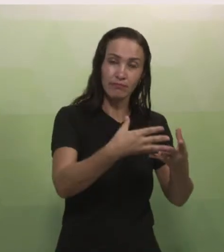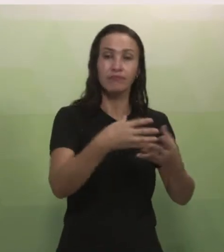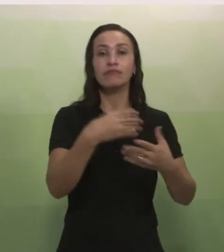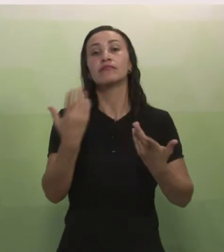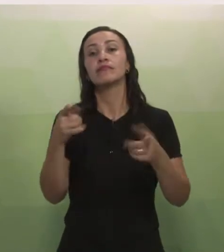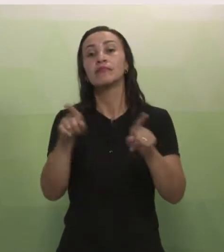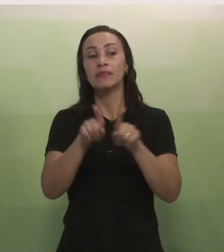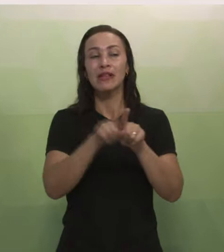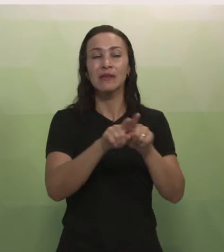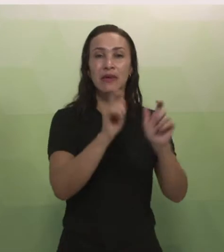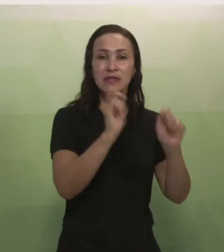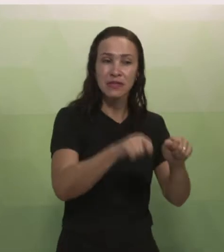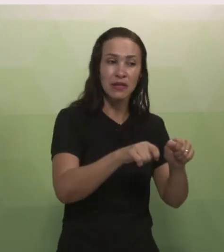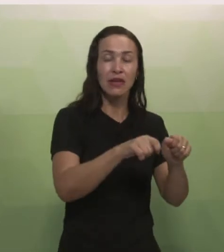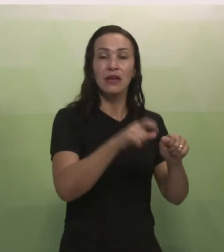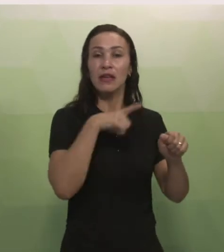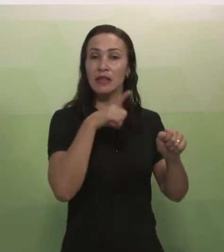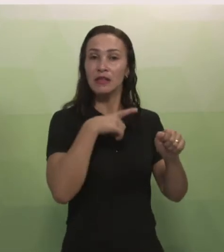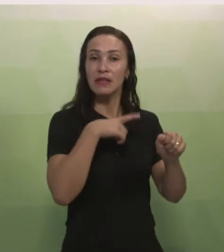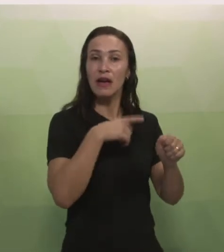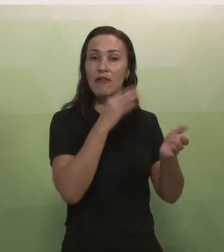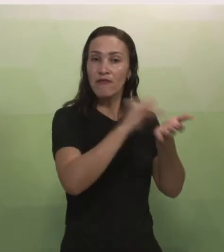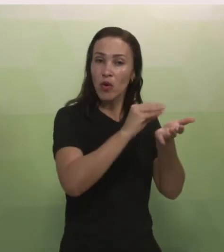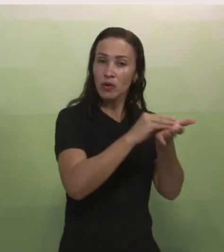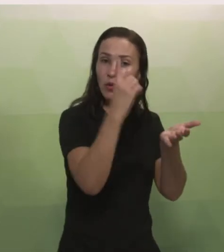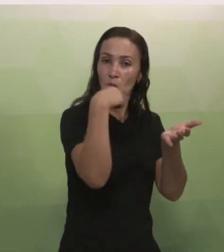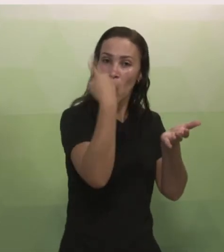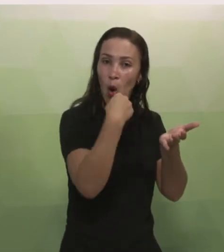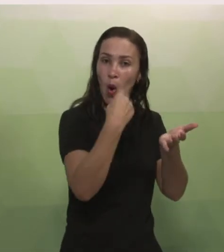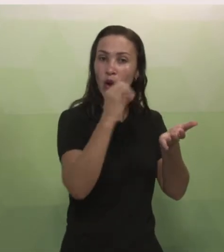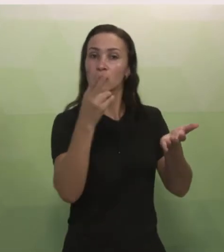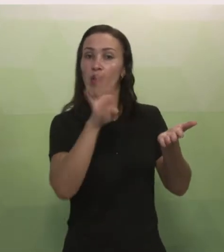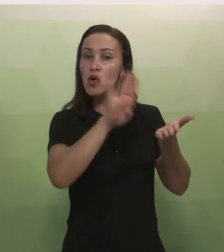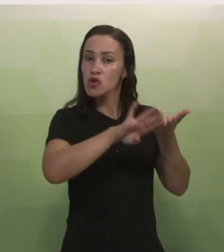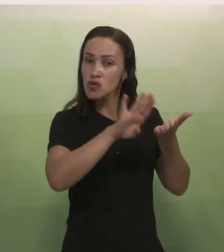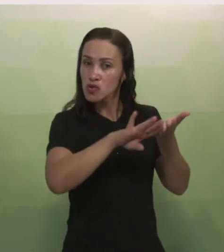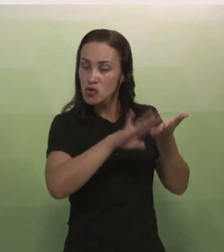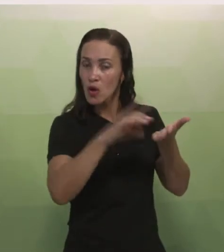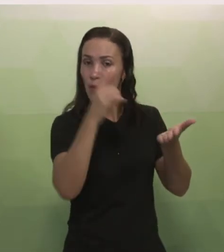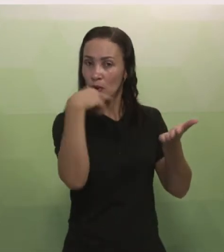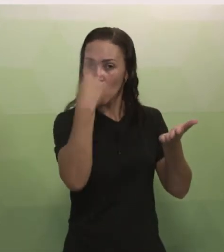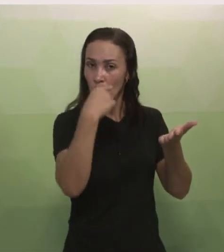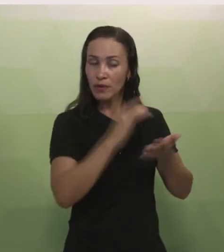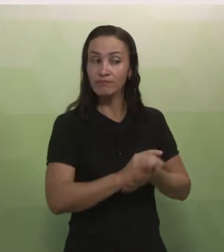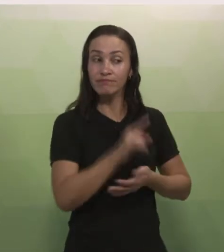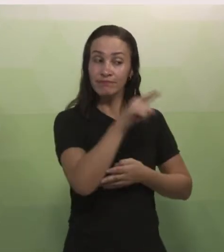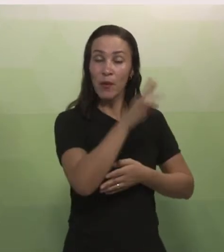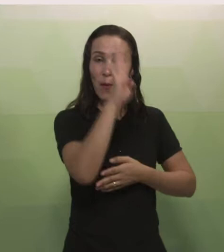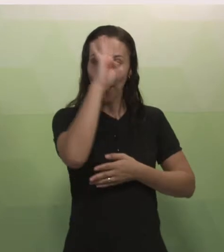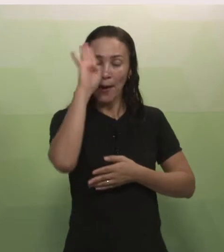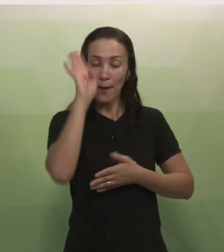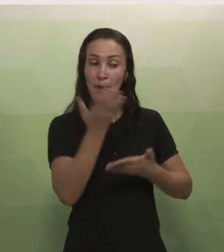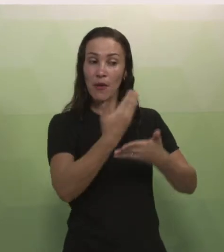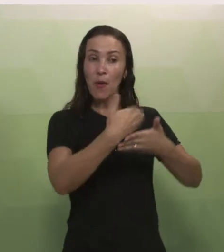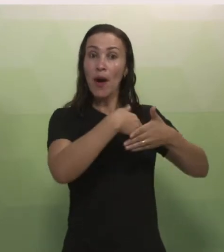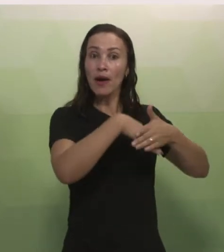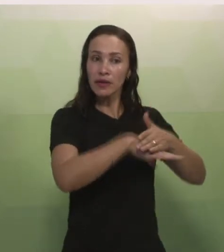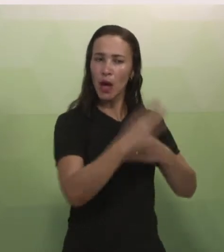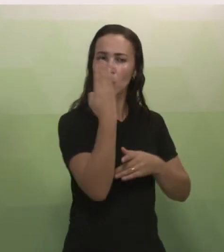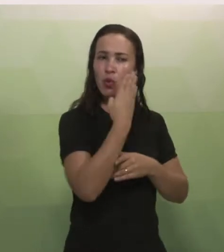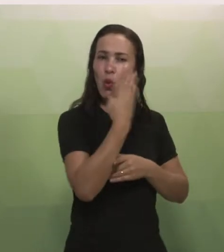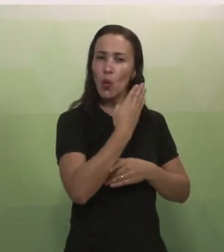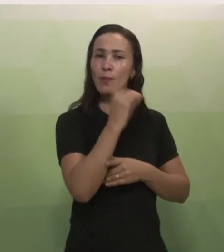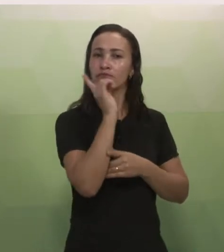crédito ou débito de horas. Arquivar consigo os formulários e documentos de comprovação das